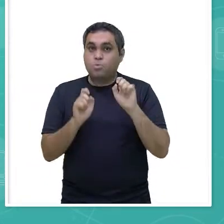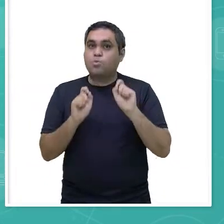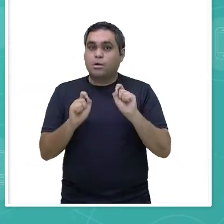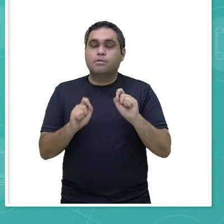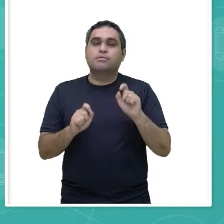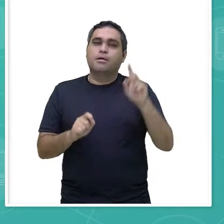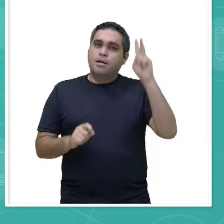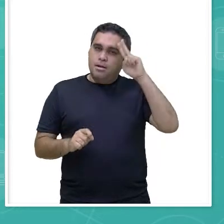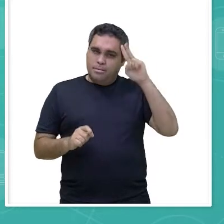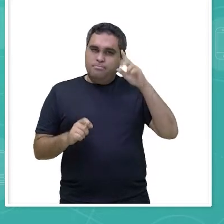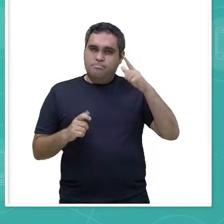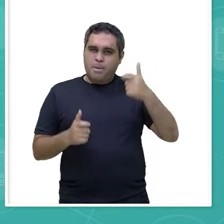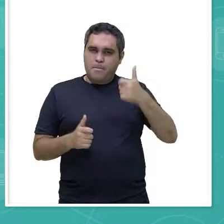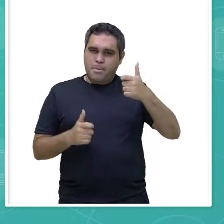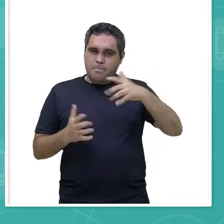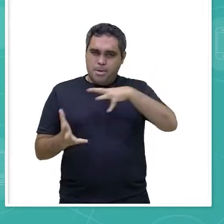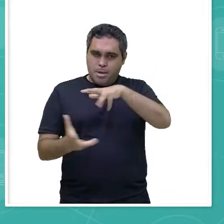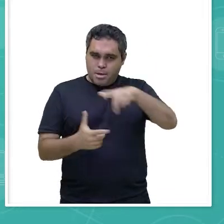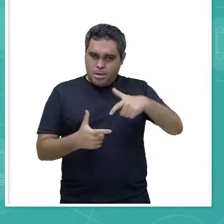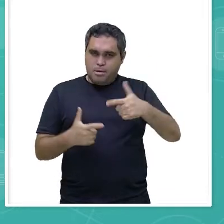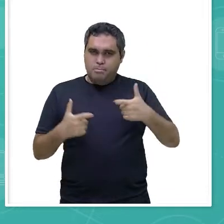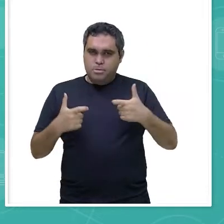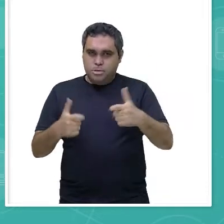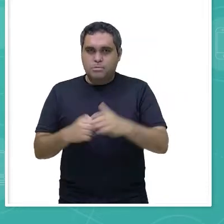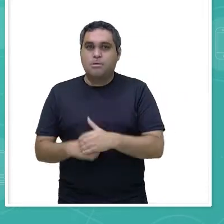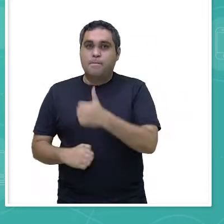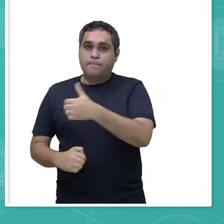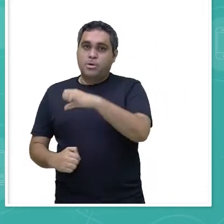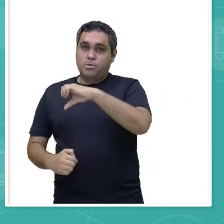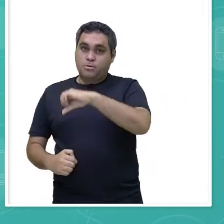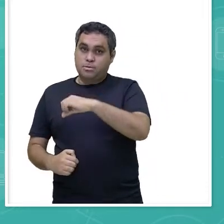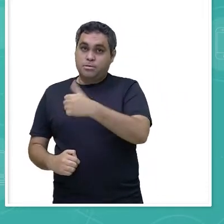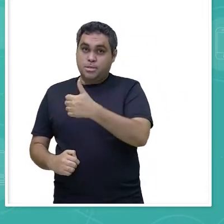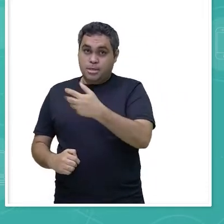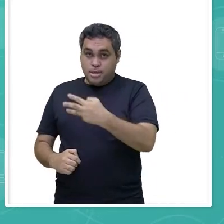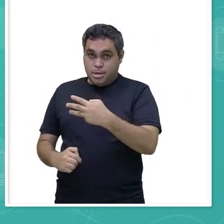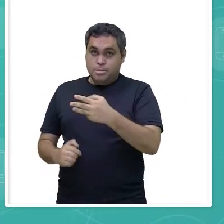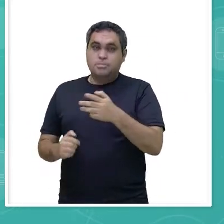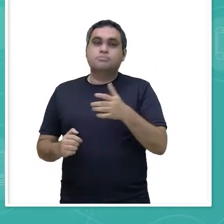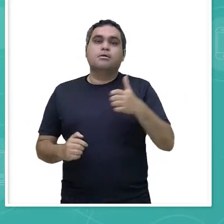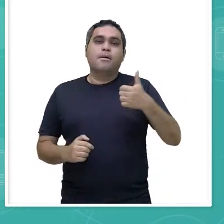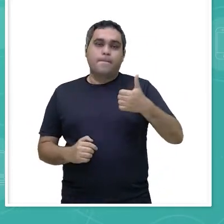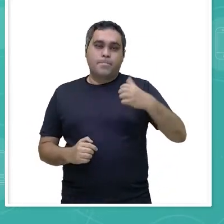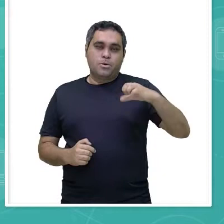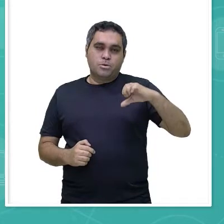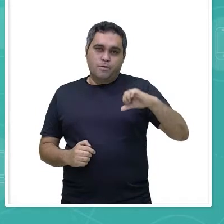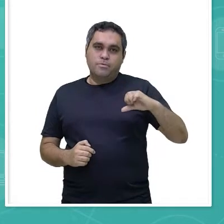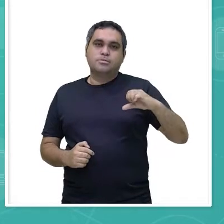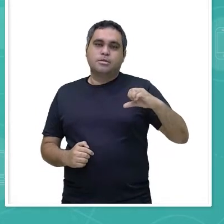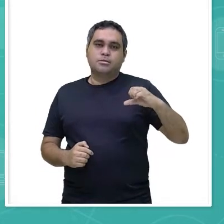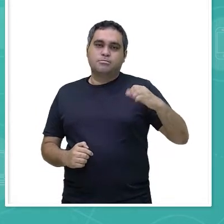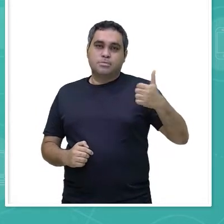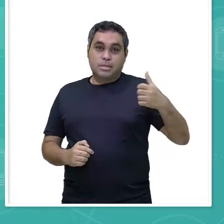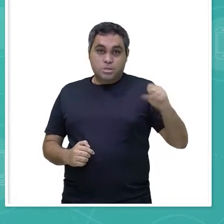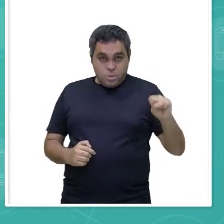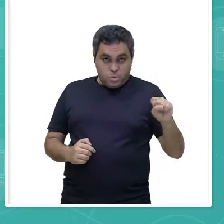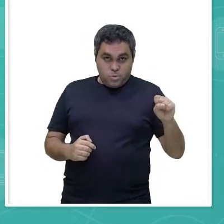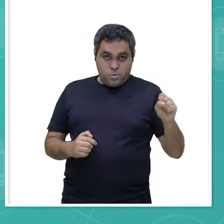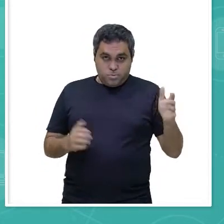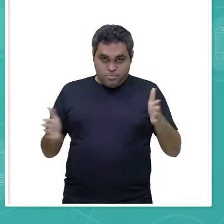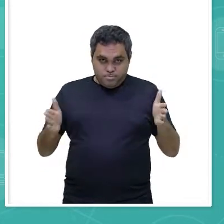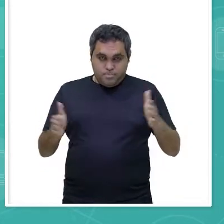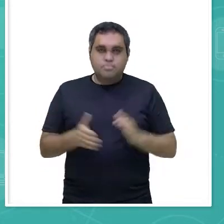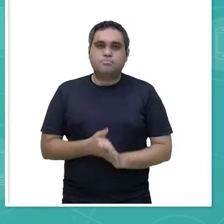Primeira Guerra Mundial, que ela vai de 1913 até 1918, ali, né, 13, oficialmente 14 até 18. Então,